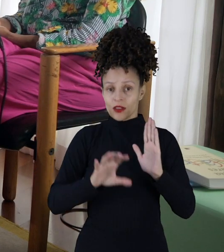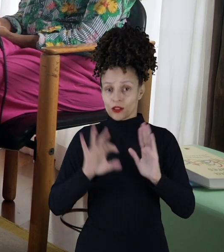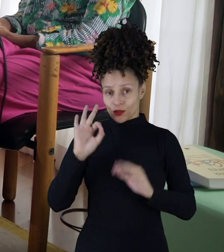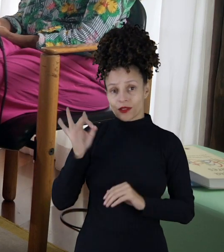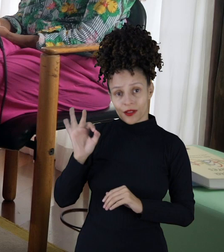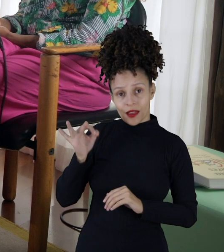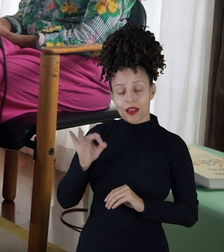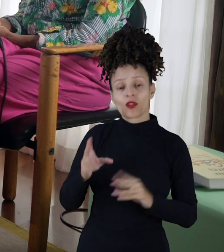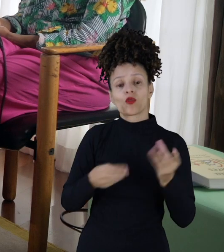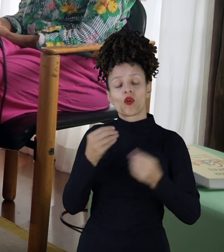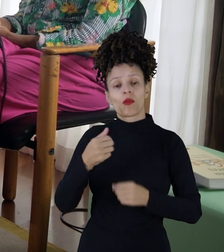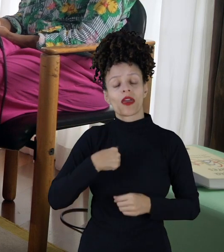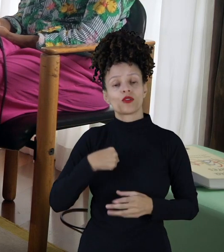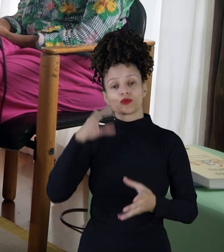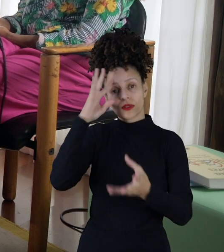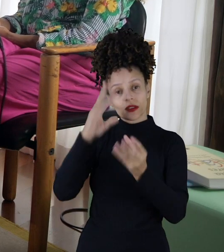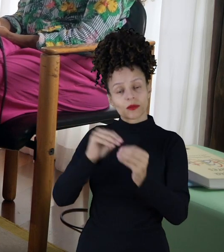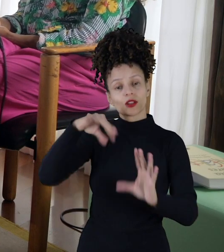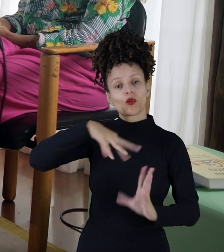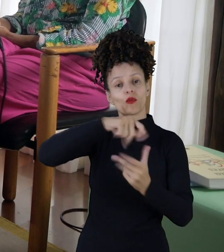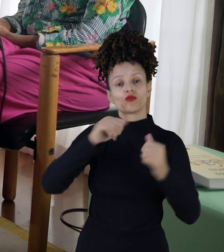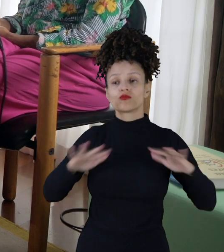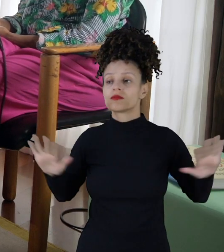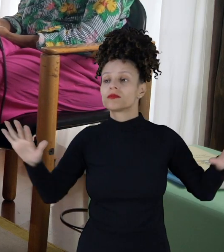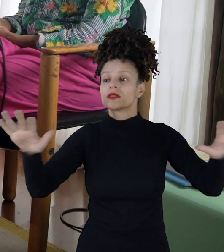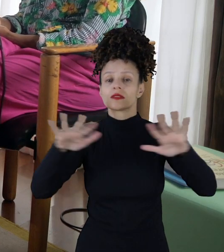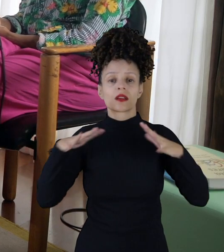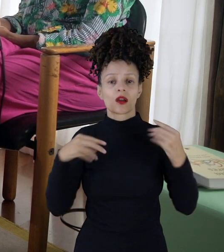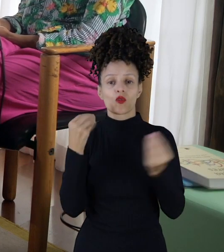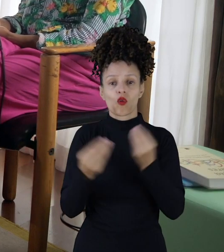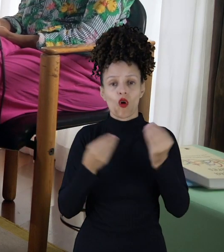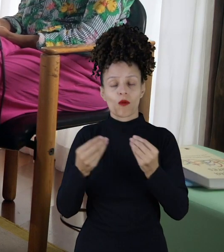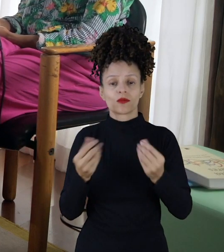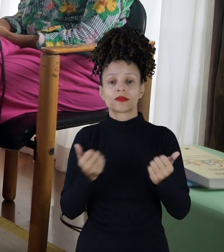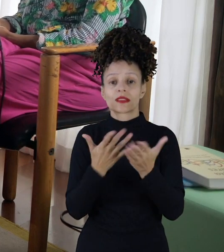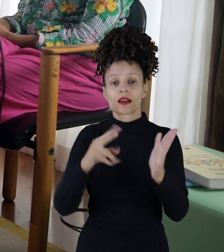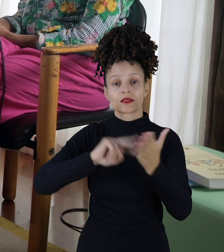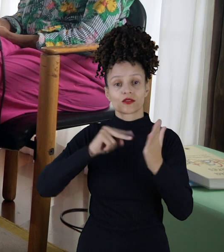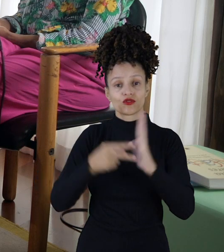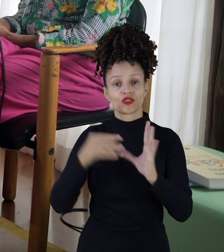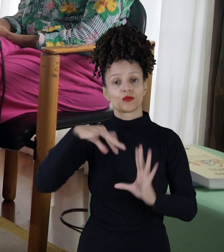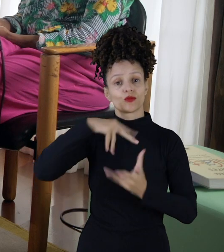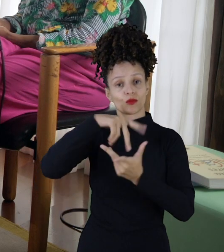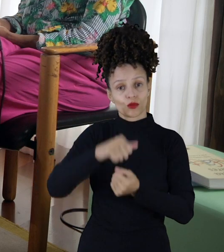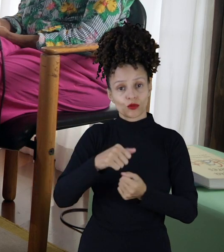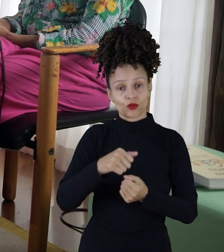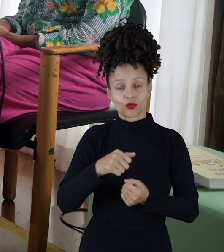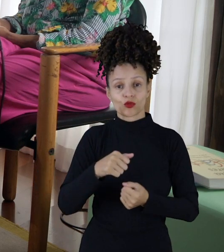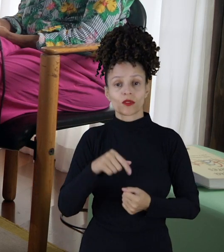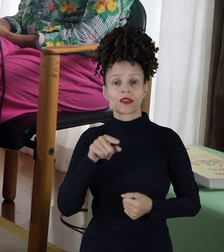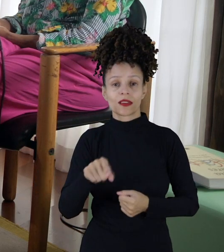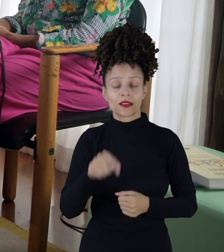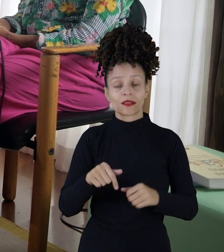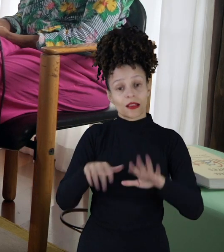muito isso, né, Samara? Como é que eu estou interpretando o mundo que me cerca? Como é que eu estou dando sentido para o mundo? Sim. E quando a